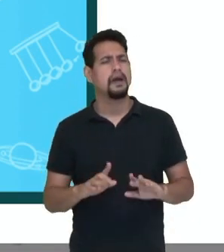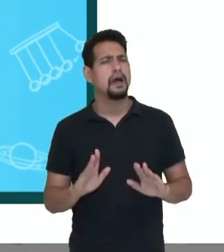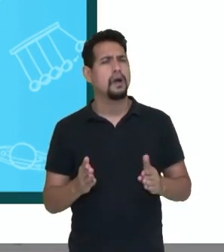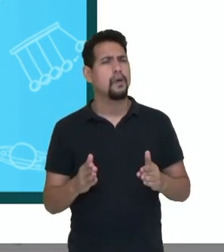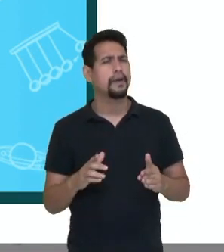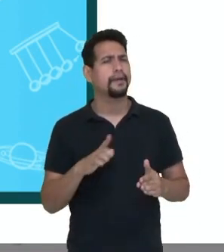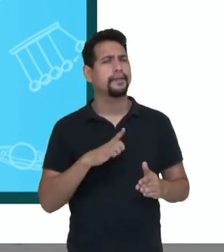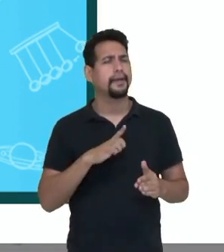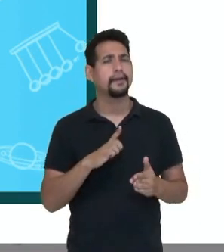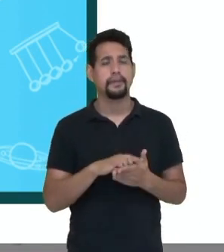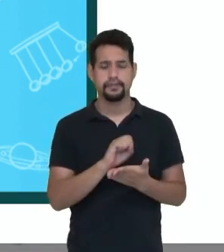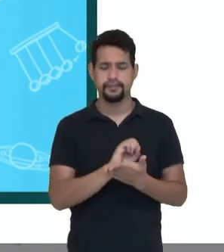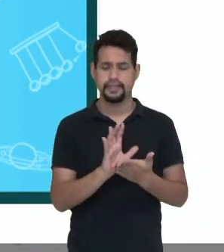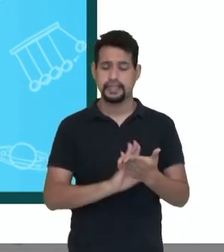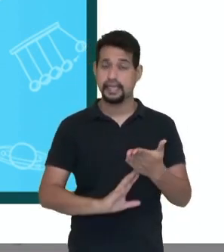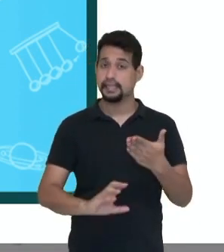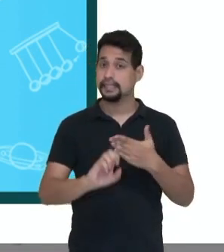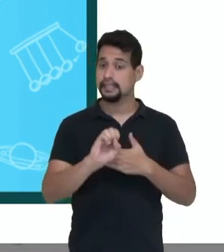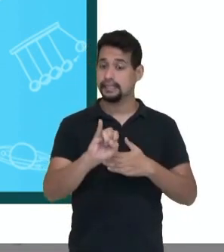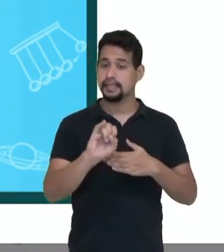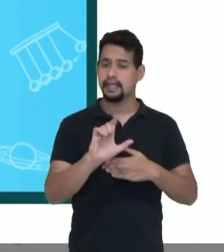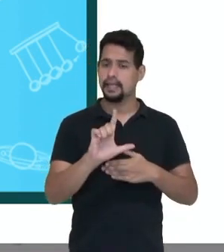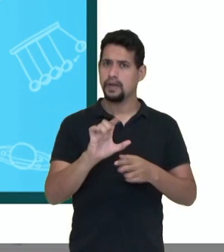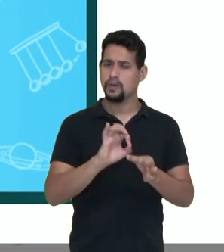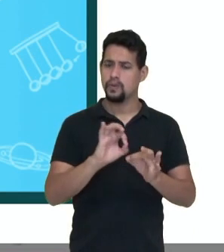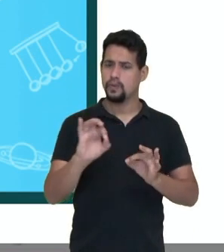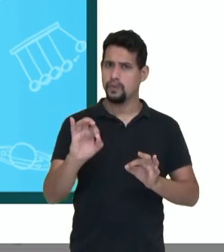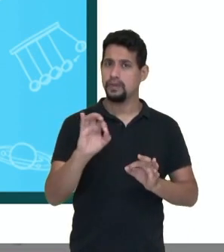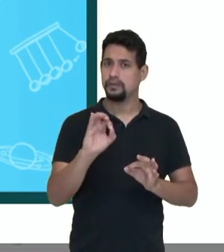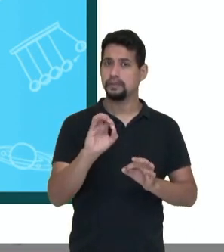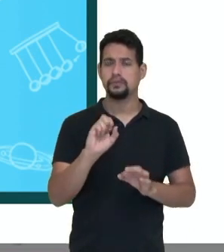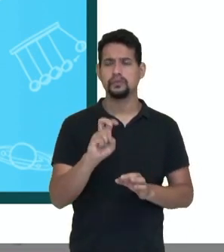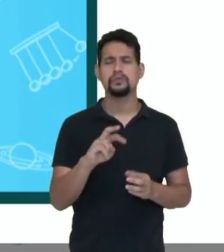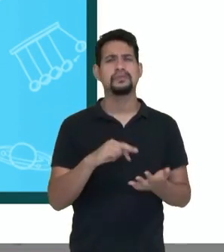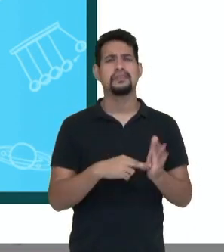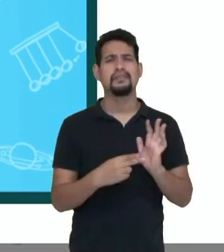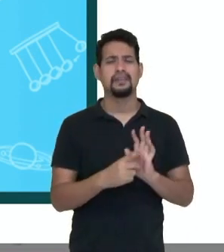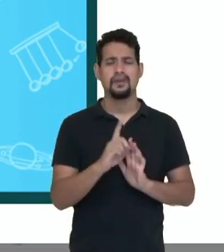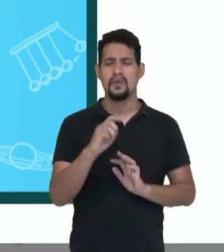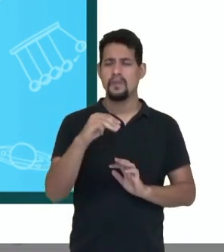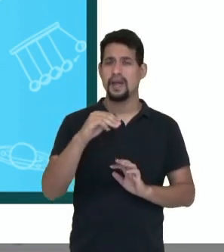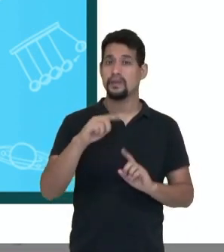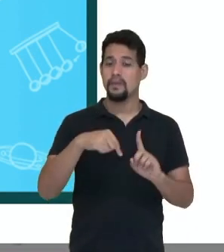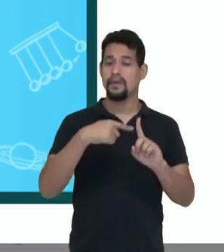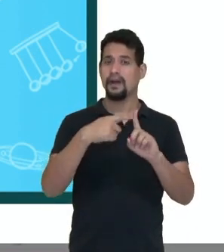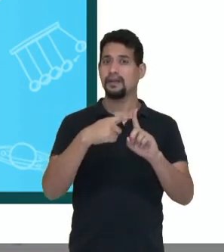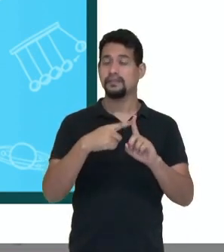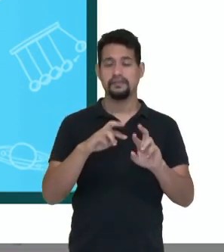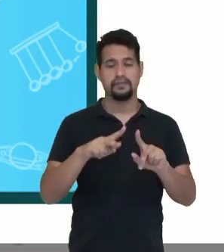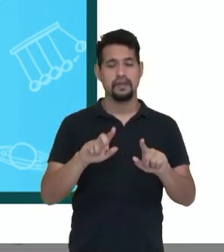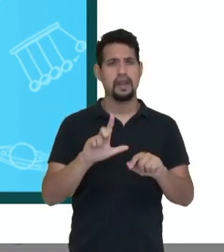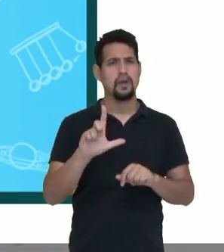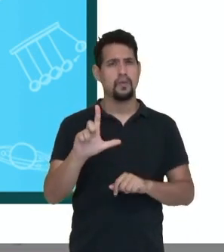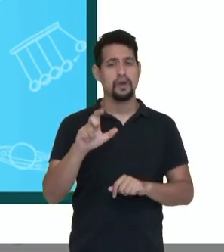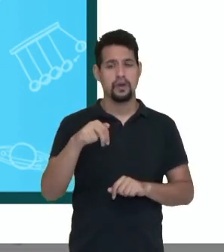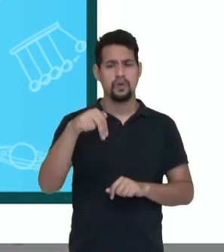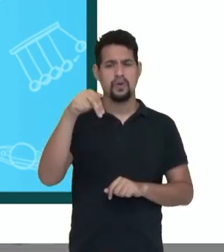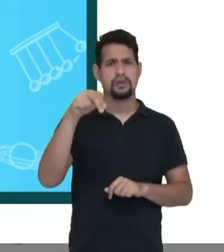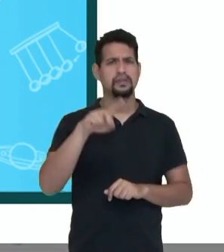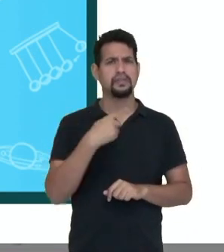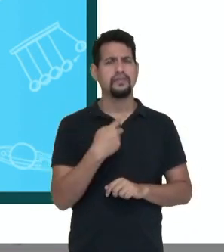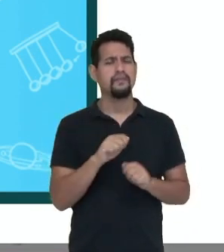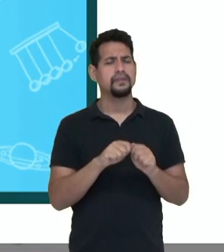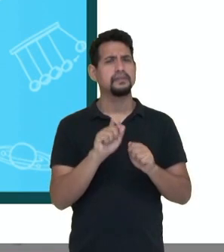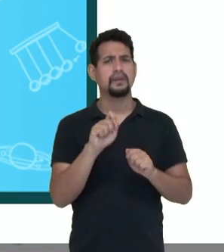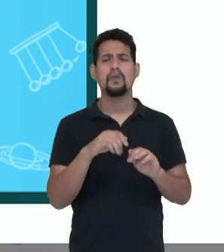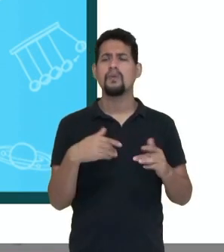aqui uma situação, se a largura do campo sul, né, for 1 metro maior que a largura do campo norte, então vamos lembrar qual